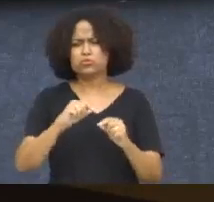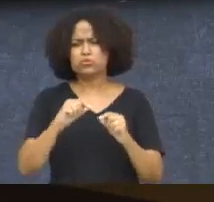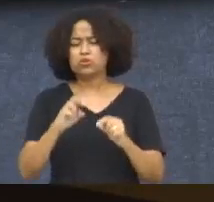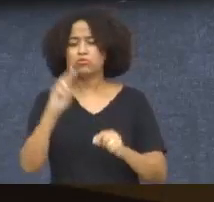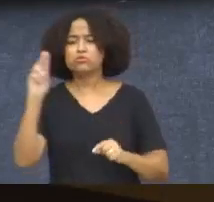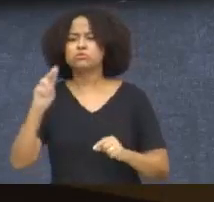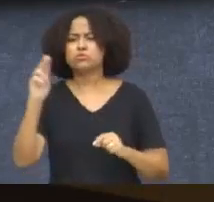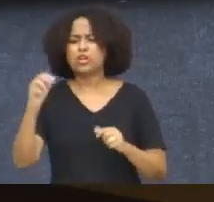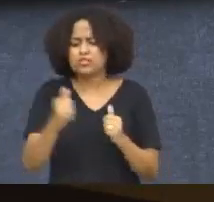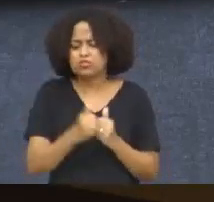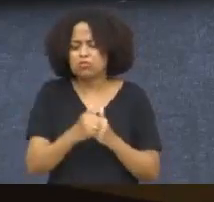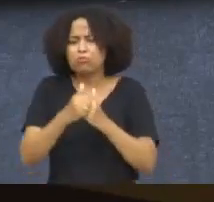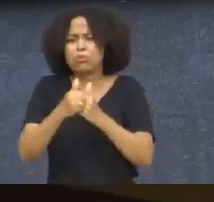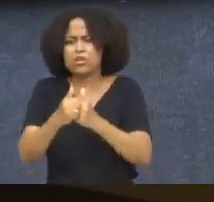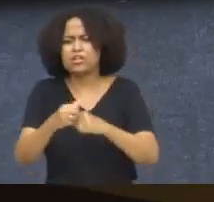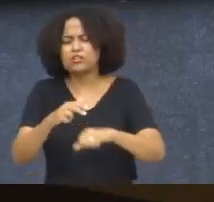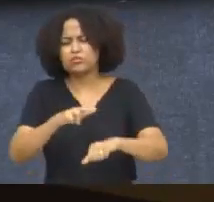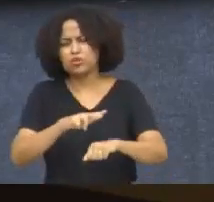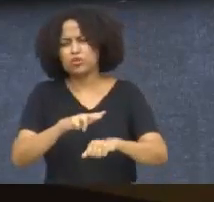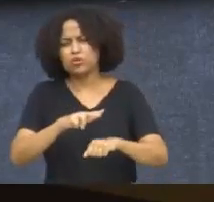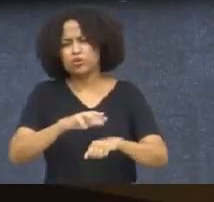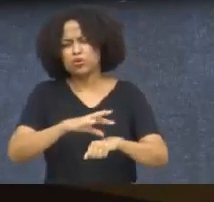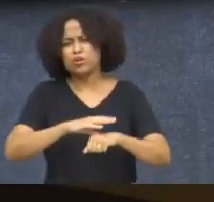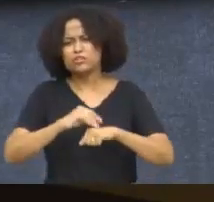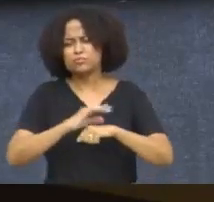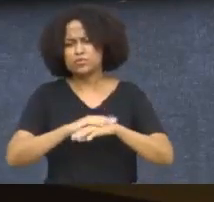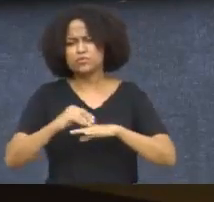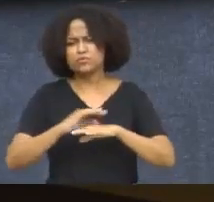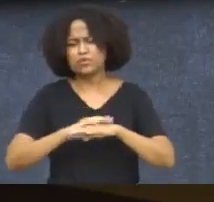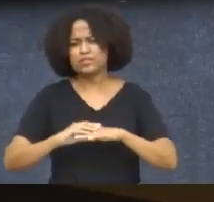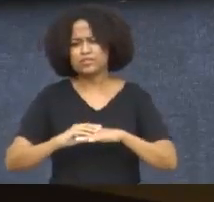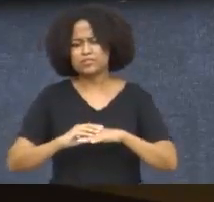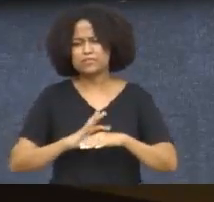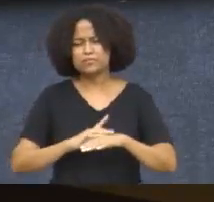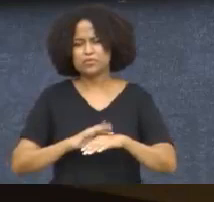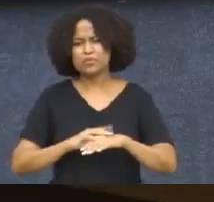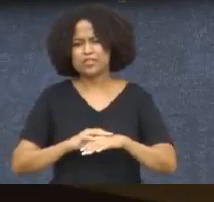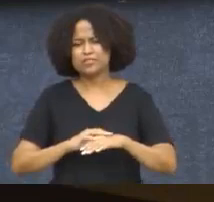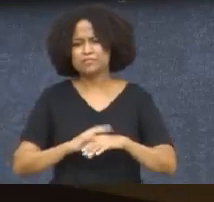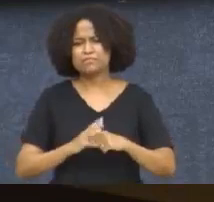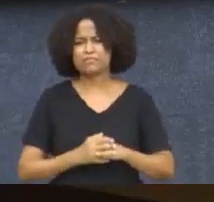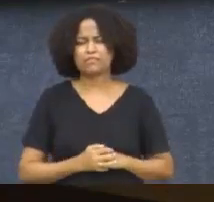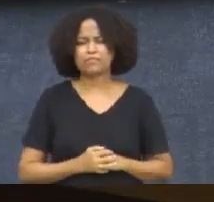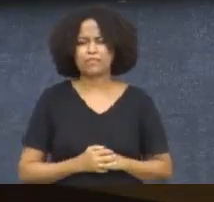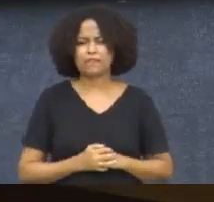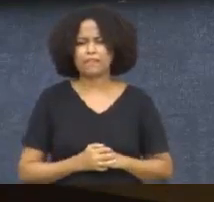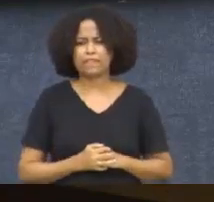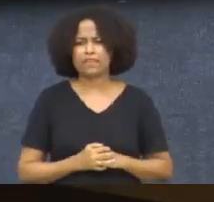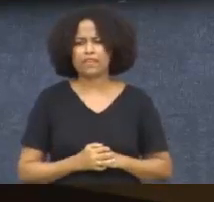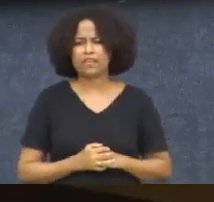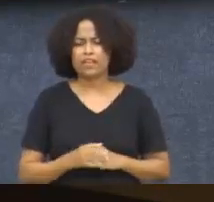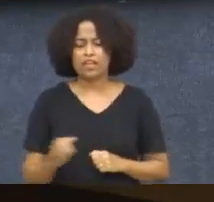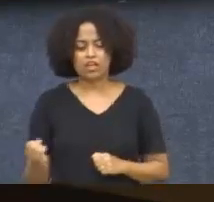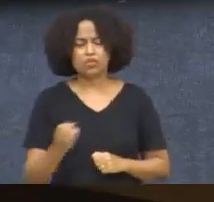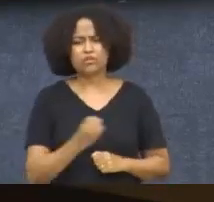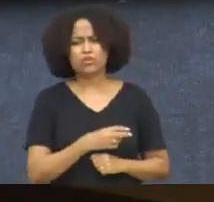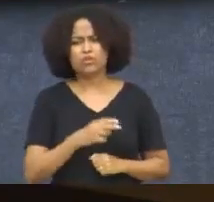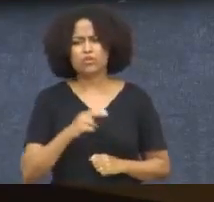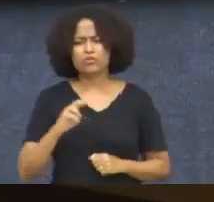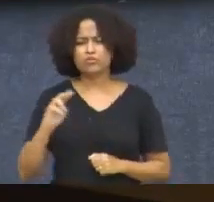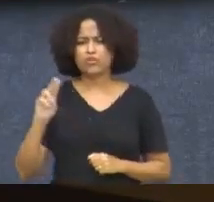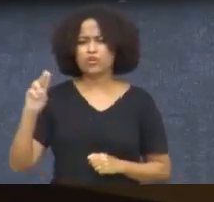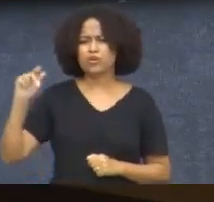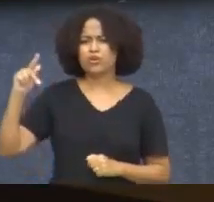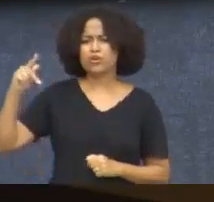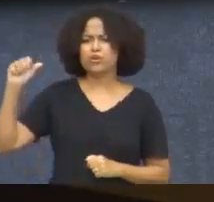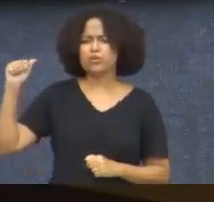os pacientes. Então, a luta é essa, presidente, que nós possamos aí ter uma nova UPA da Pampulha e que a prefeitura